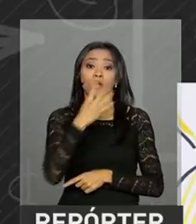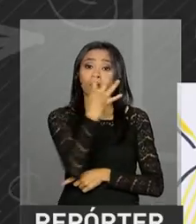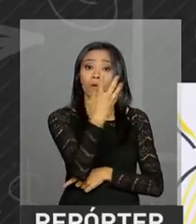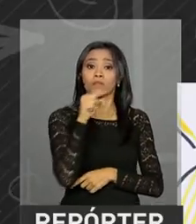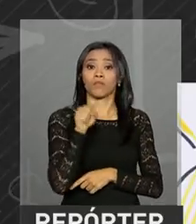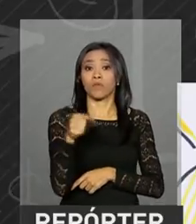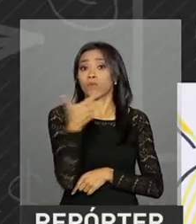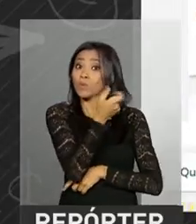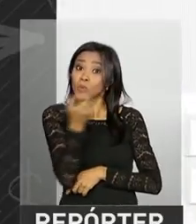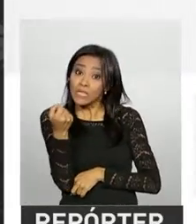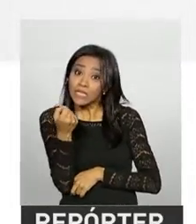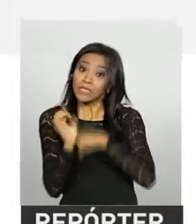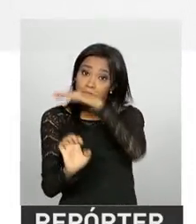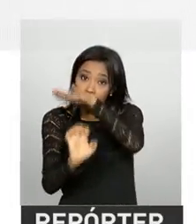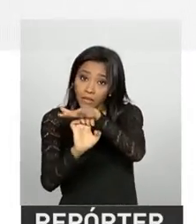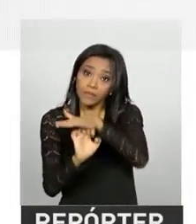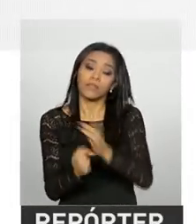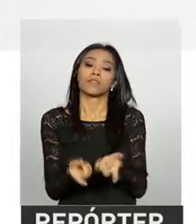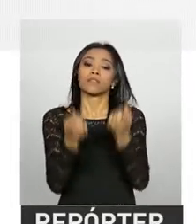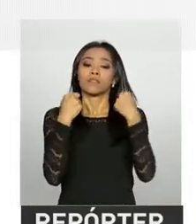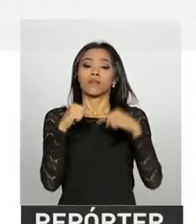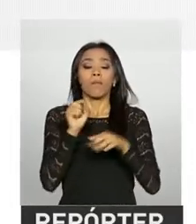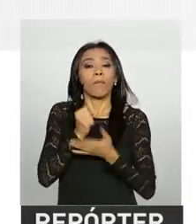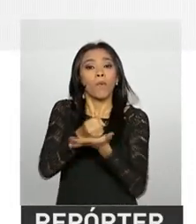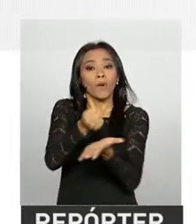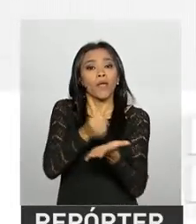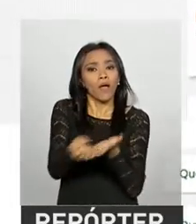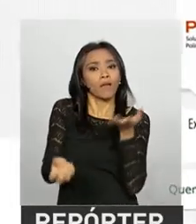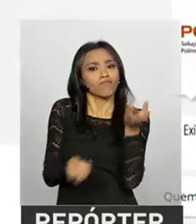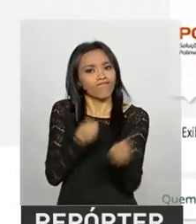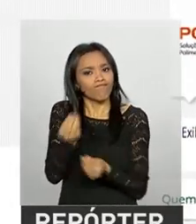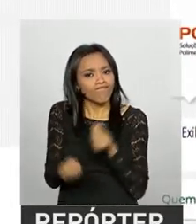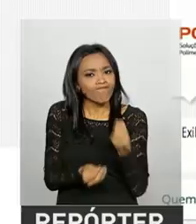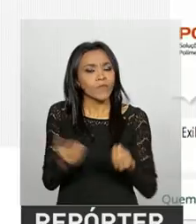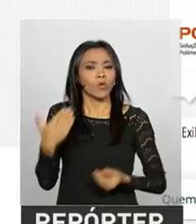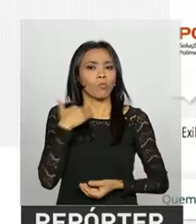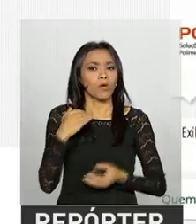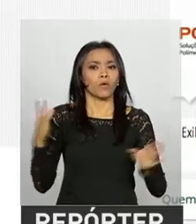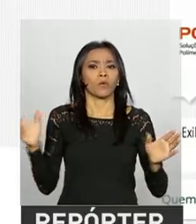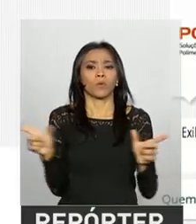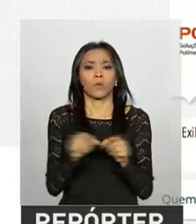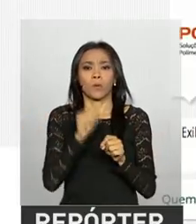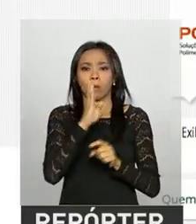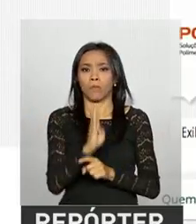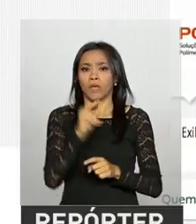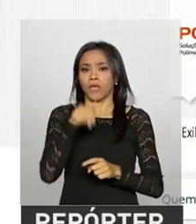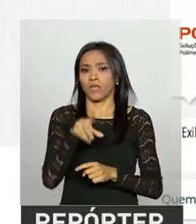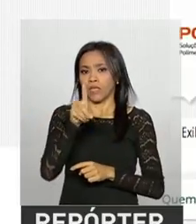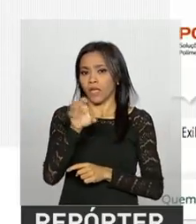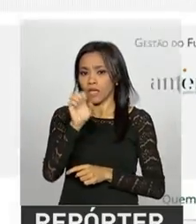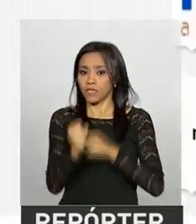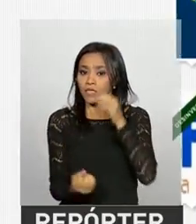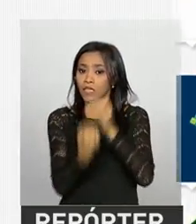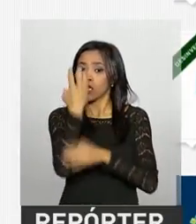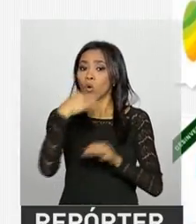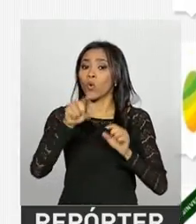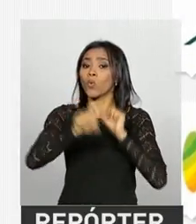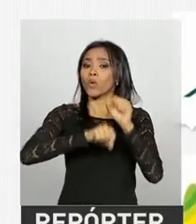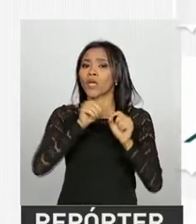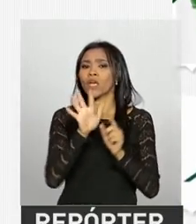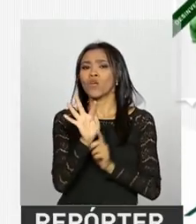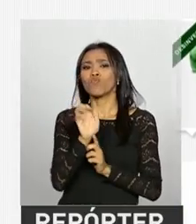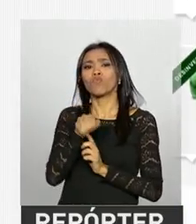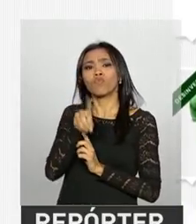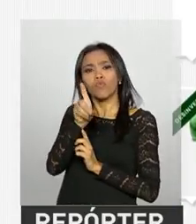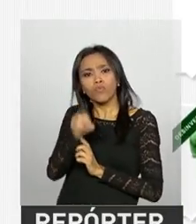e duzentas empresas desse tipo para apoiar essas empresas o bnds criou em 2007 o criatec um fundo de